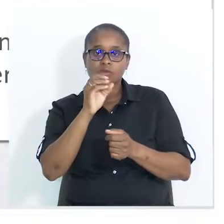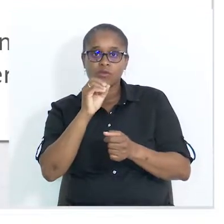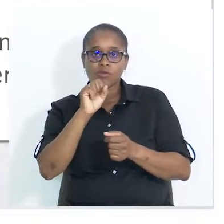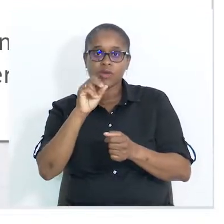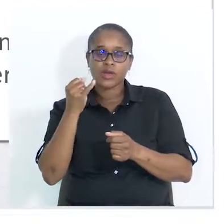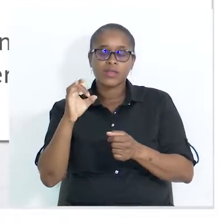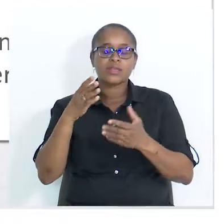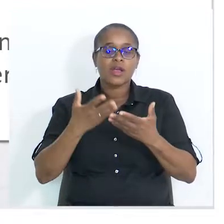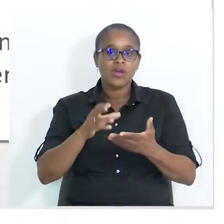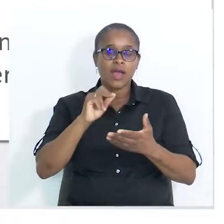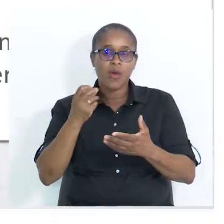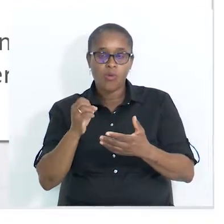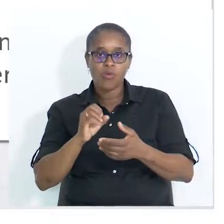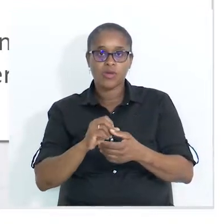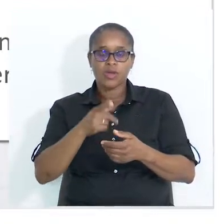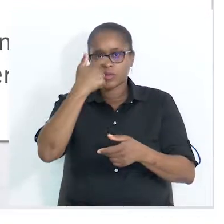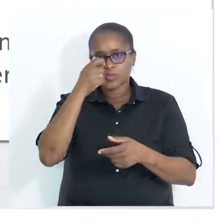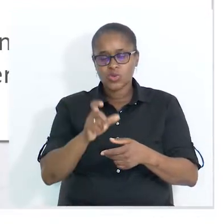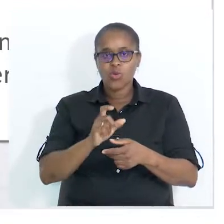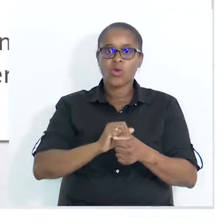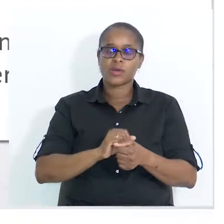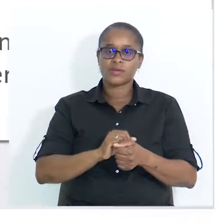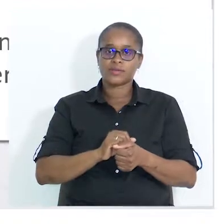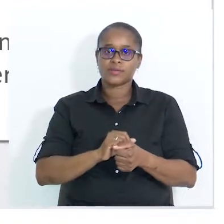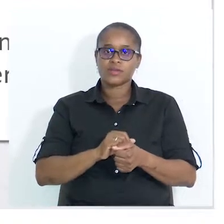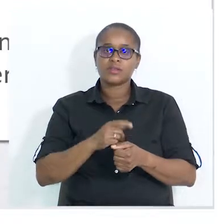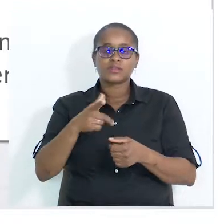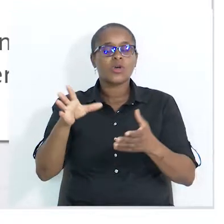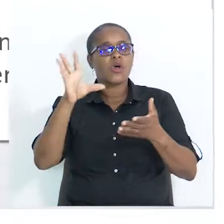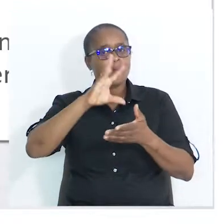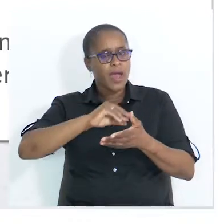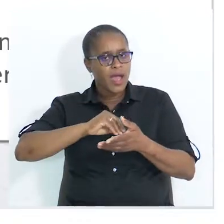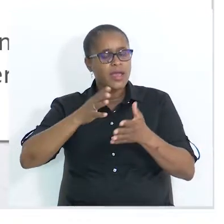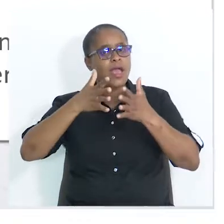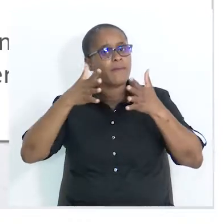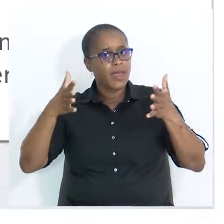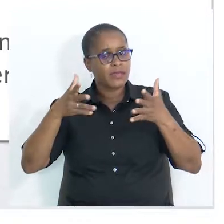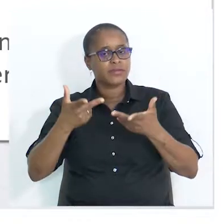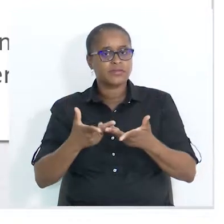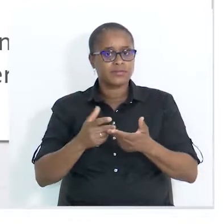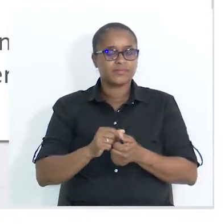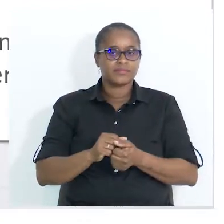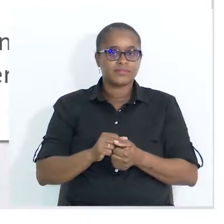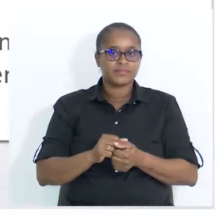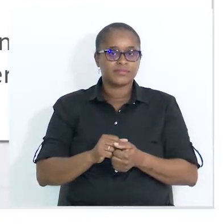agora abram-se, ok? Soam. Então são mais abertas, dá a sensação que são cantadas.